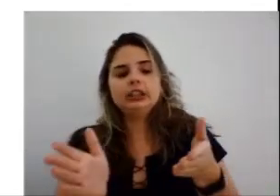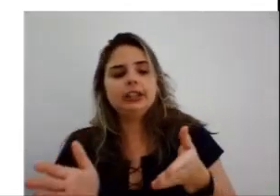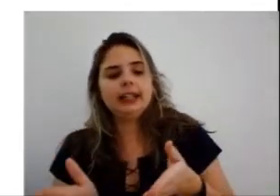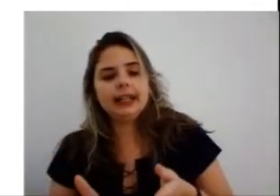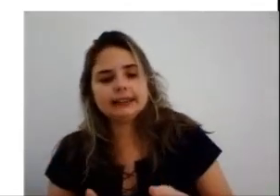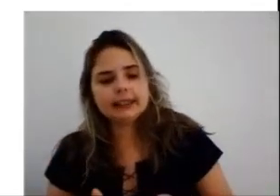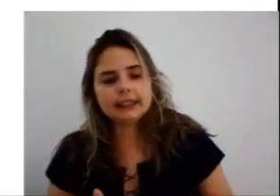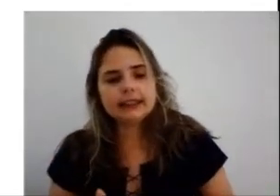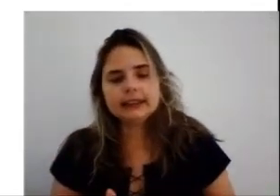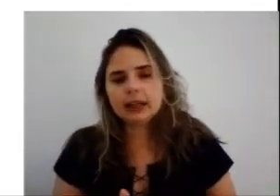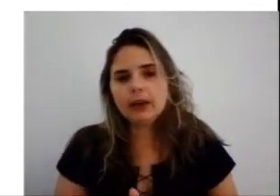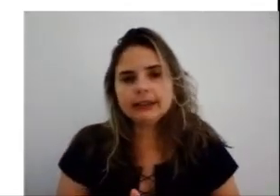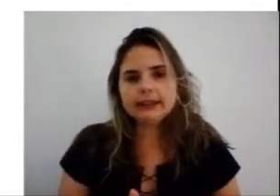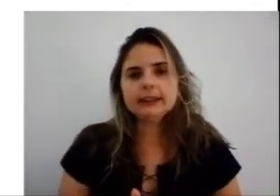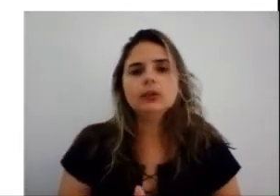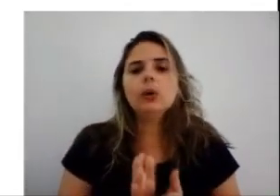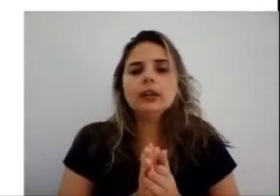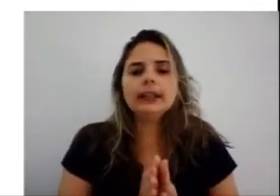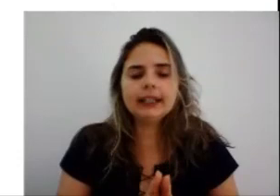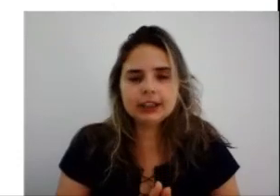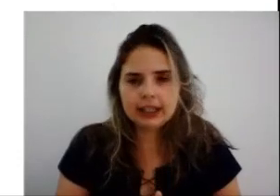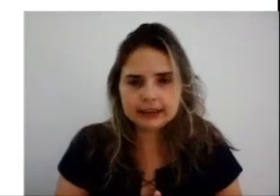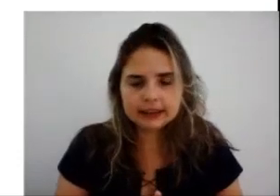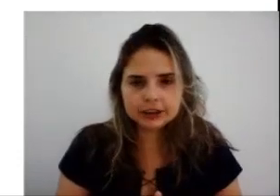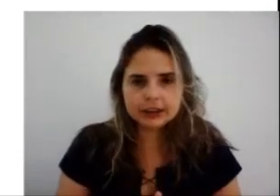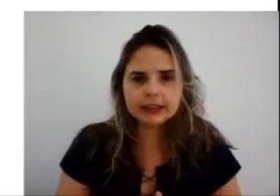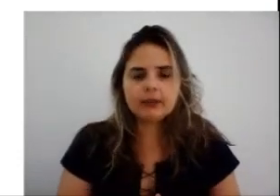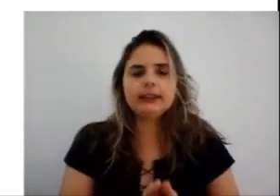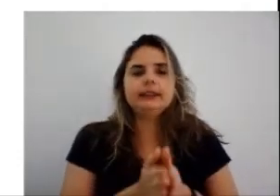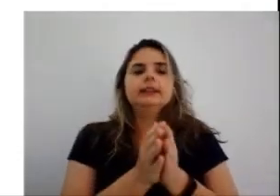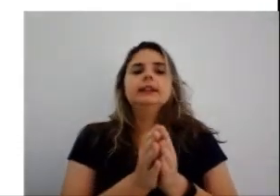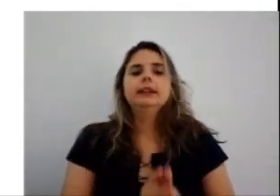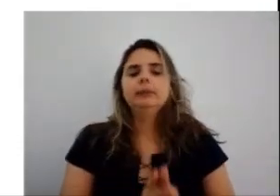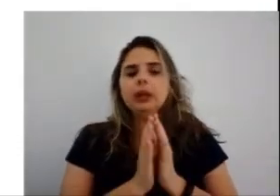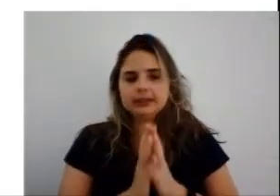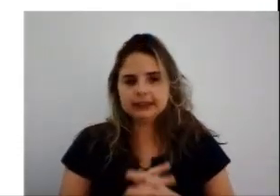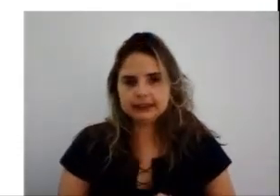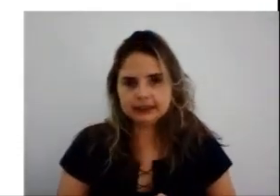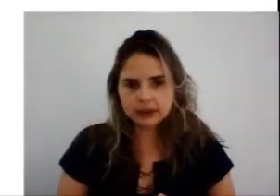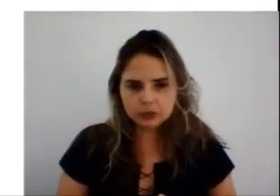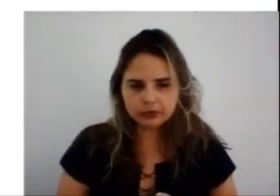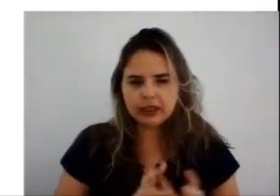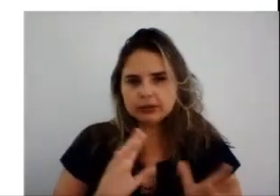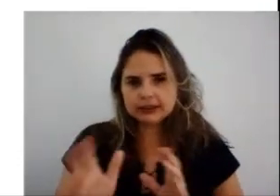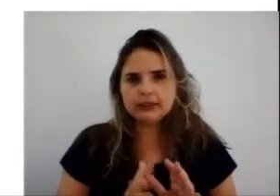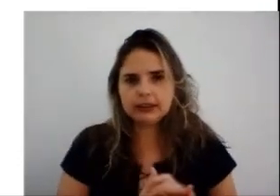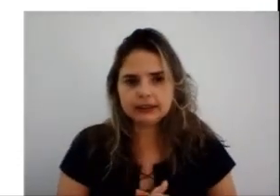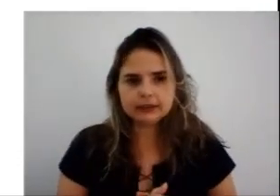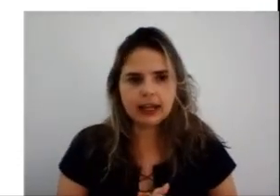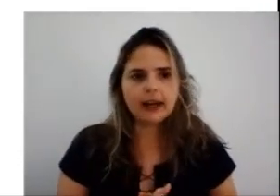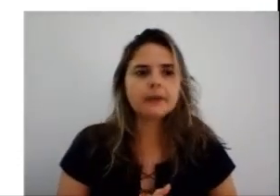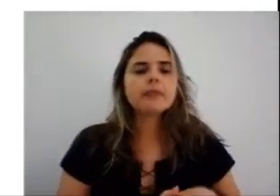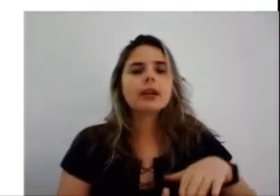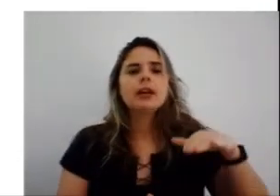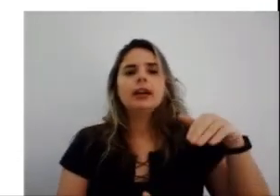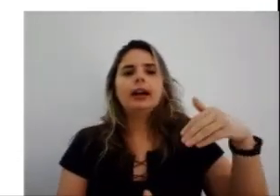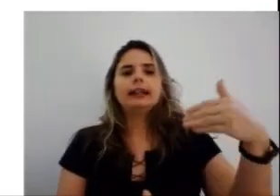da energia elétrica em Itaguaí. Quando a energia elétrica chega em Itaguaí? 1931, finalzinho ali,